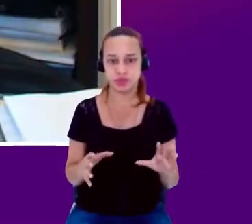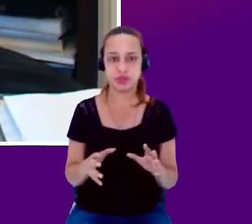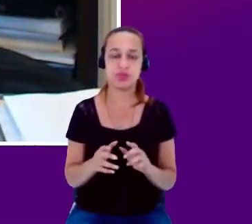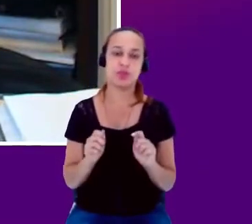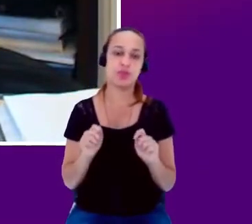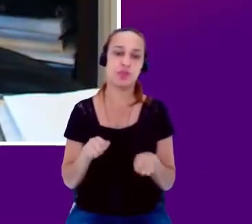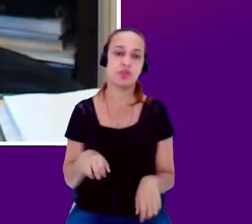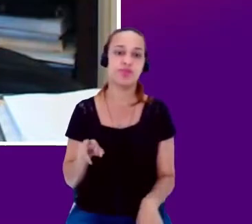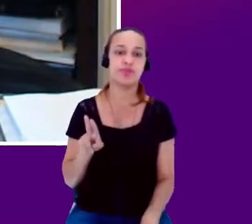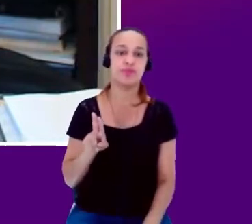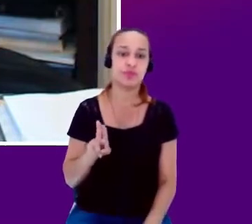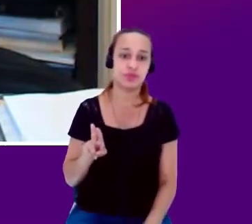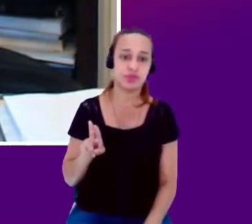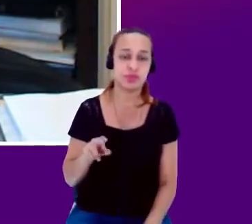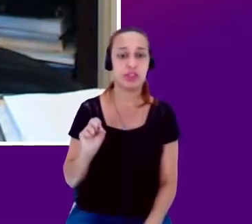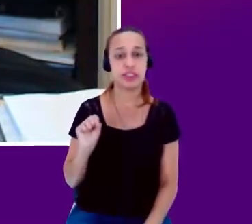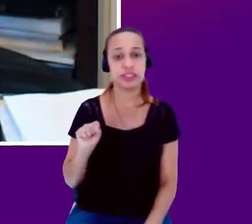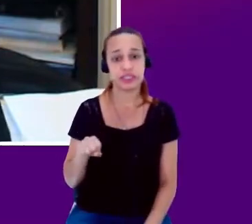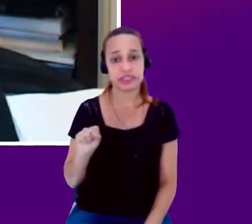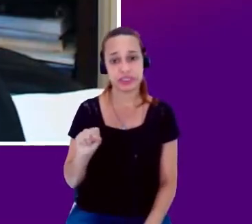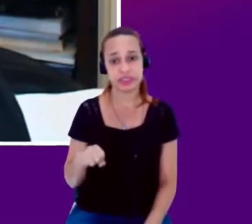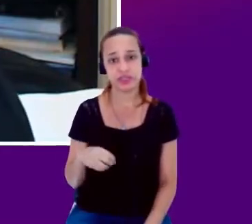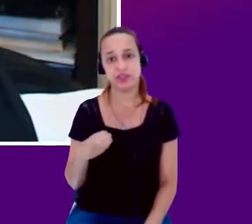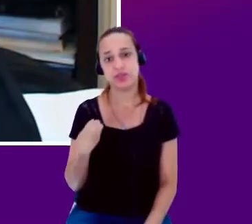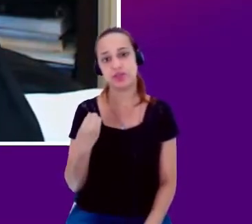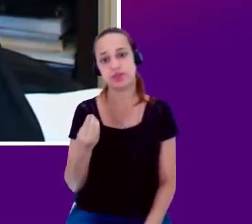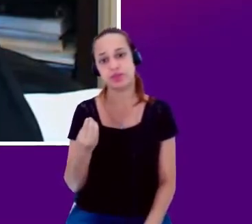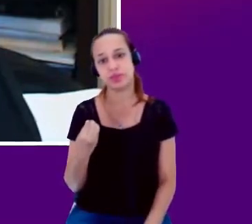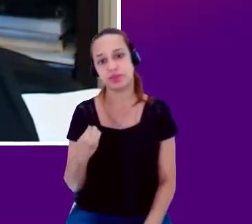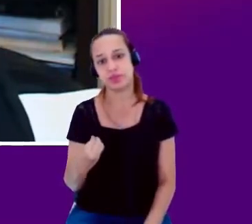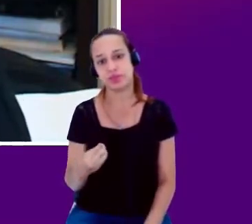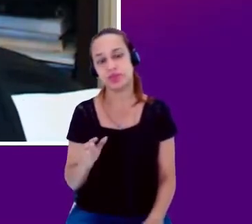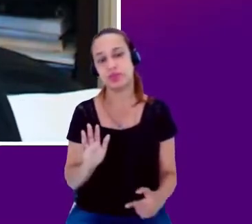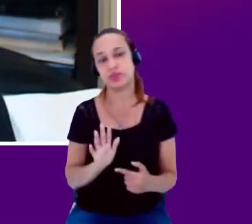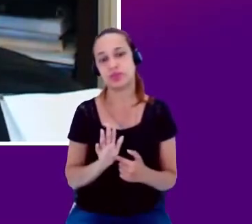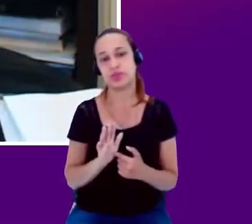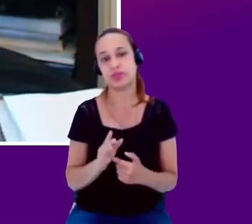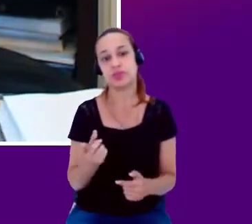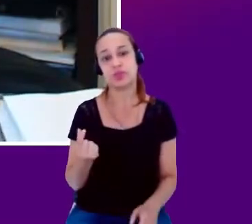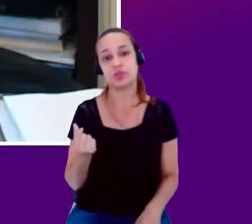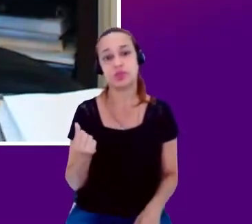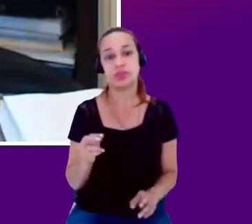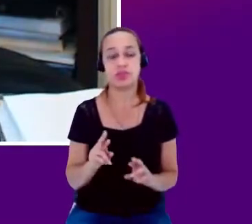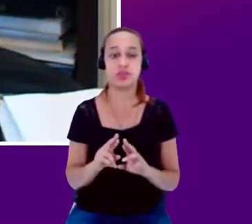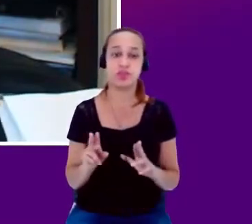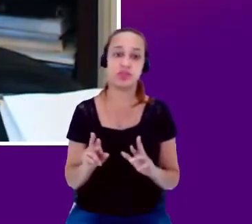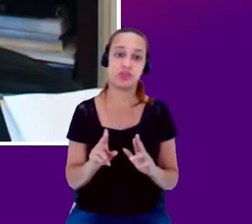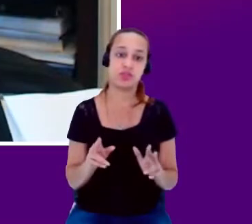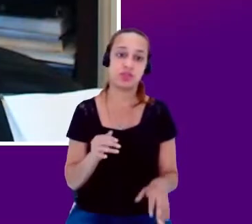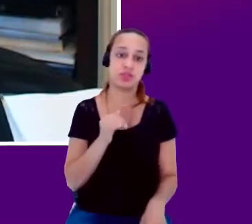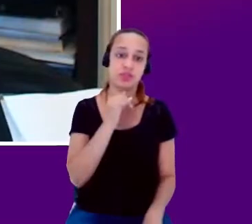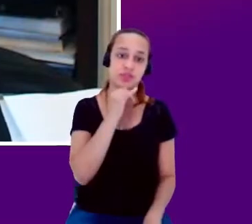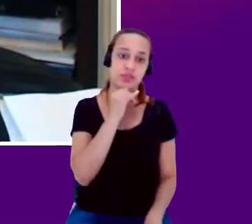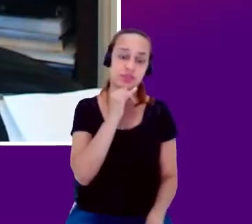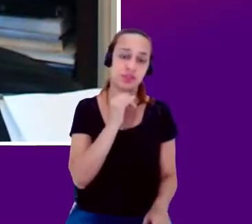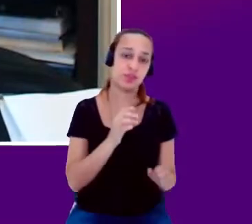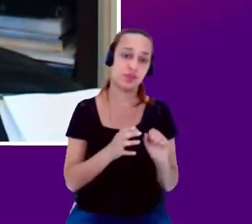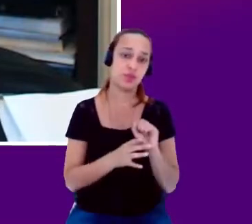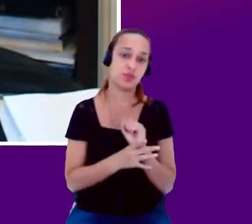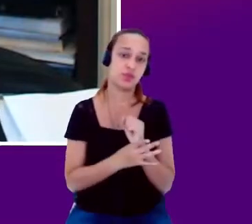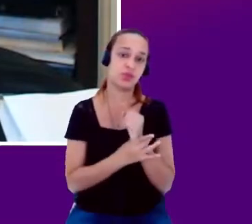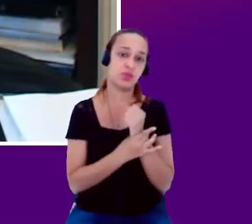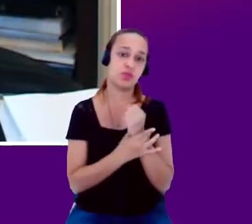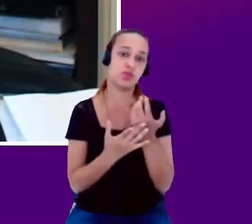ser usados, sim, para precificar de modo diferente, por exemplo, um seguro